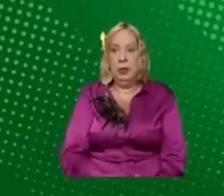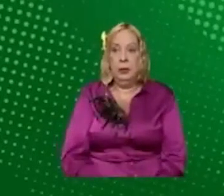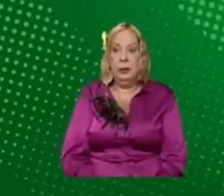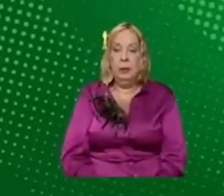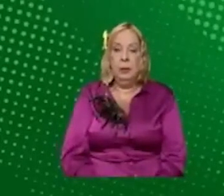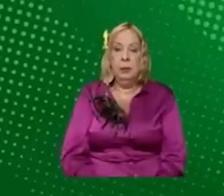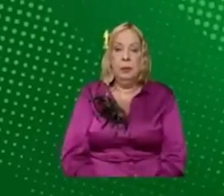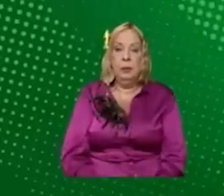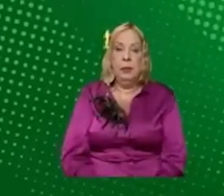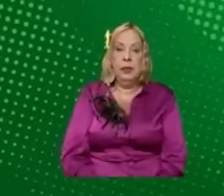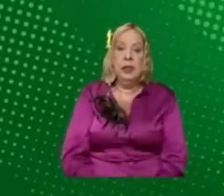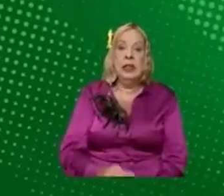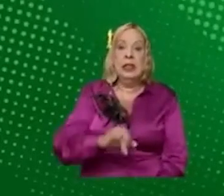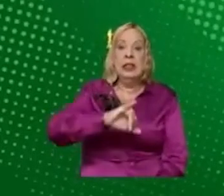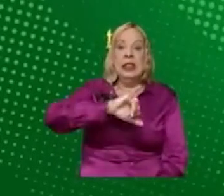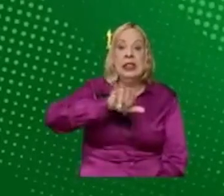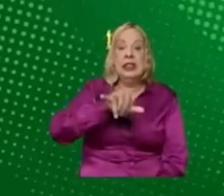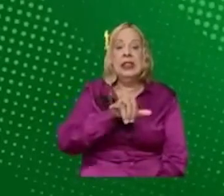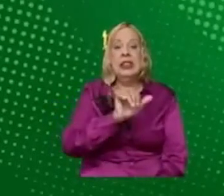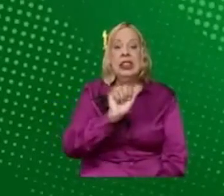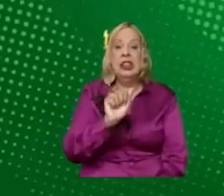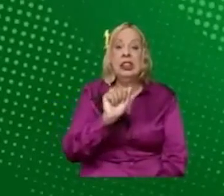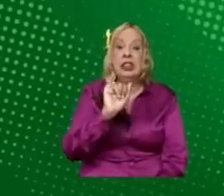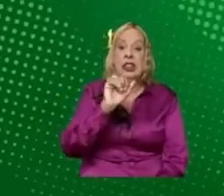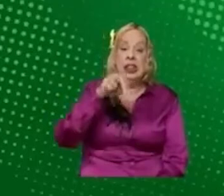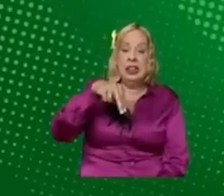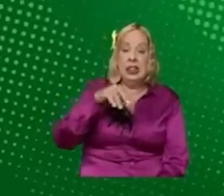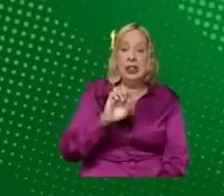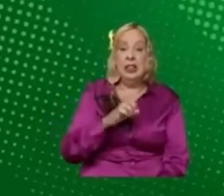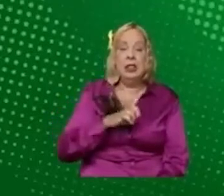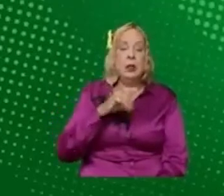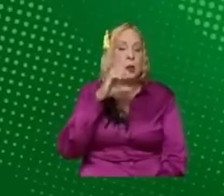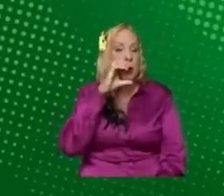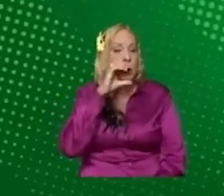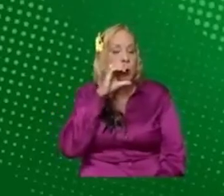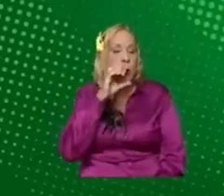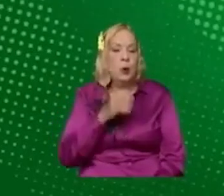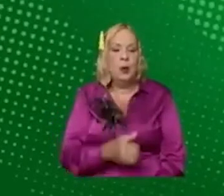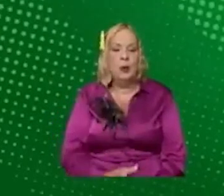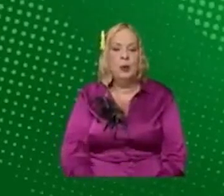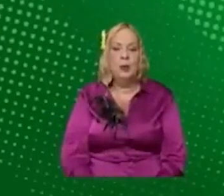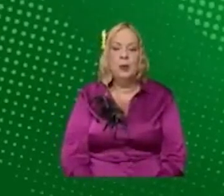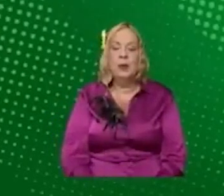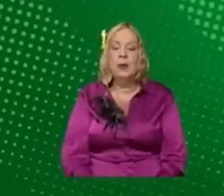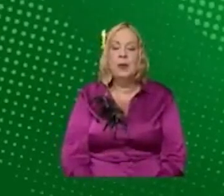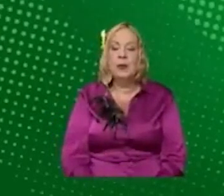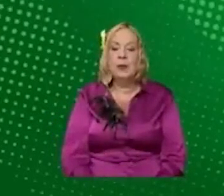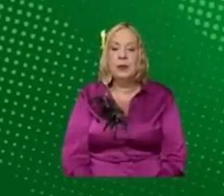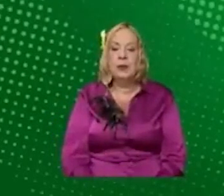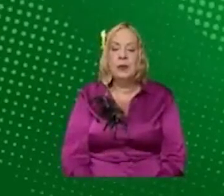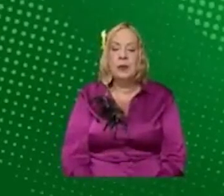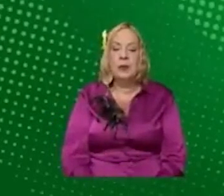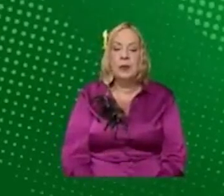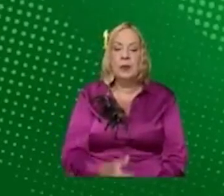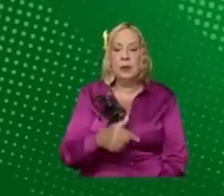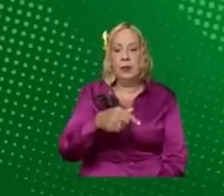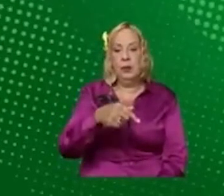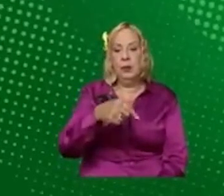278372. Jaine, ou Jaine, né? Jaine lá em Socorro, parabéns, Jaine. E por aqui, olha só, tá